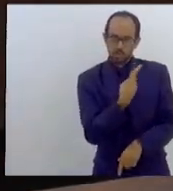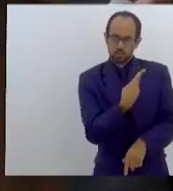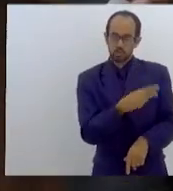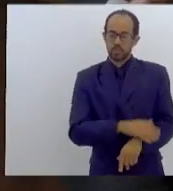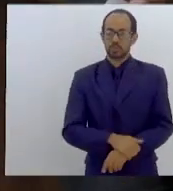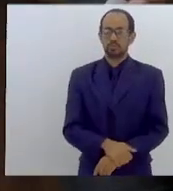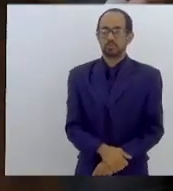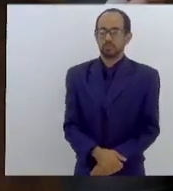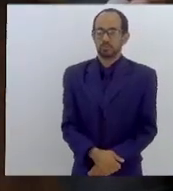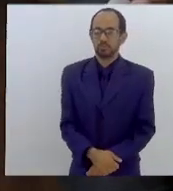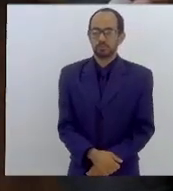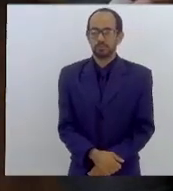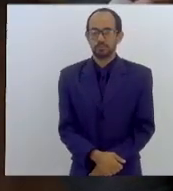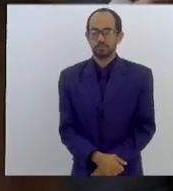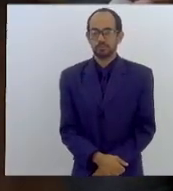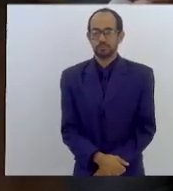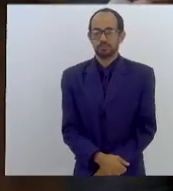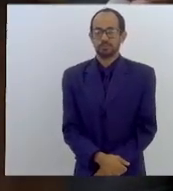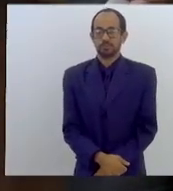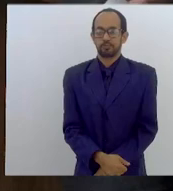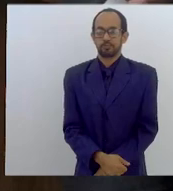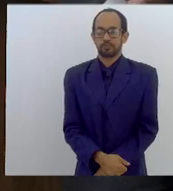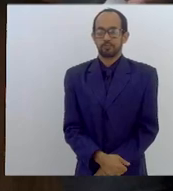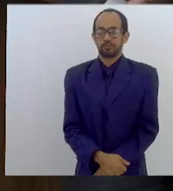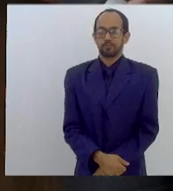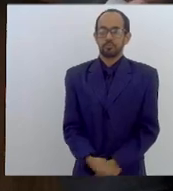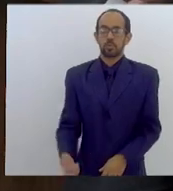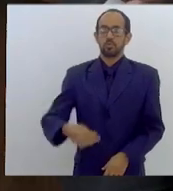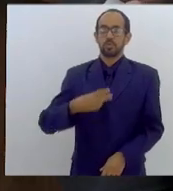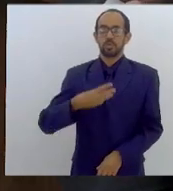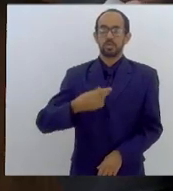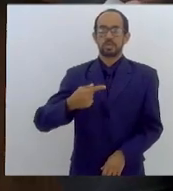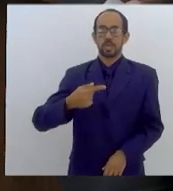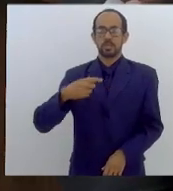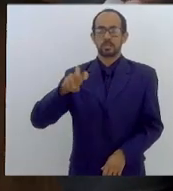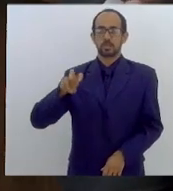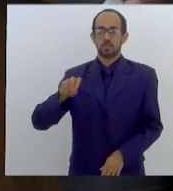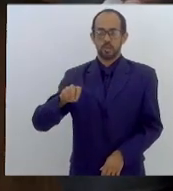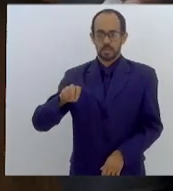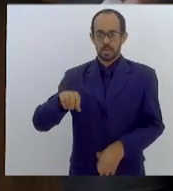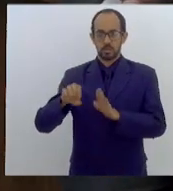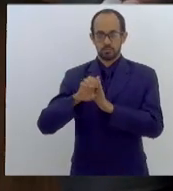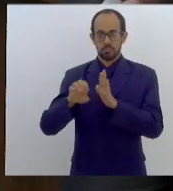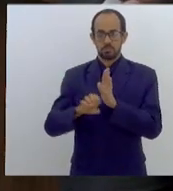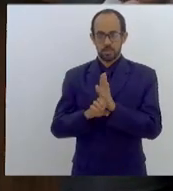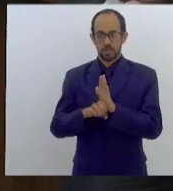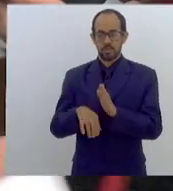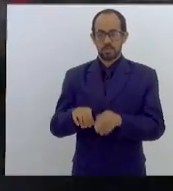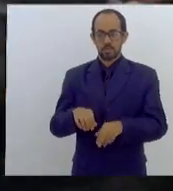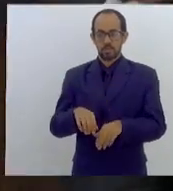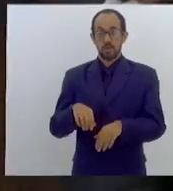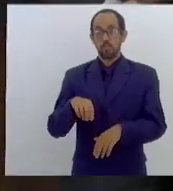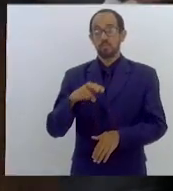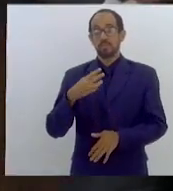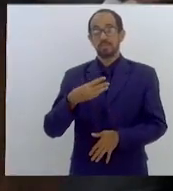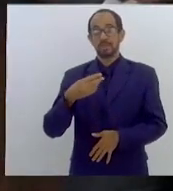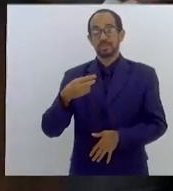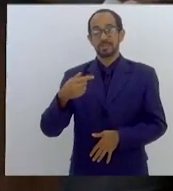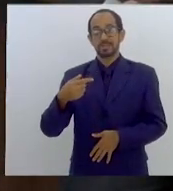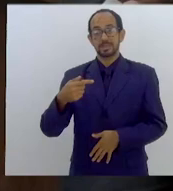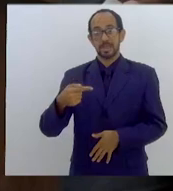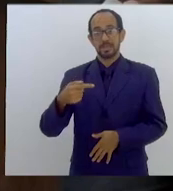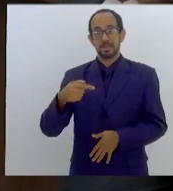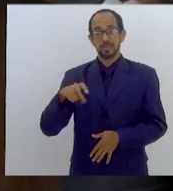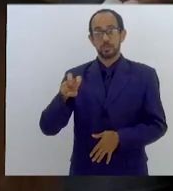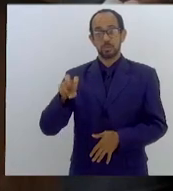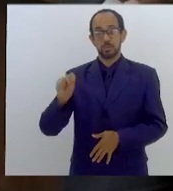Presidente, a defesa do destaque é o 3750, a emenda 3750. 58. Pelo menos está